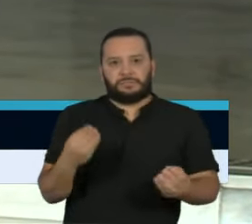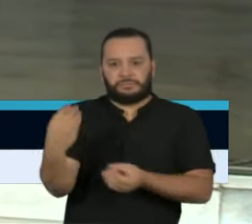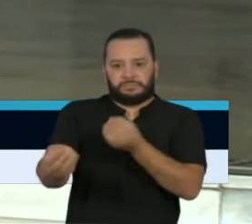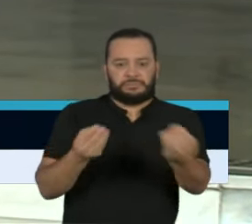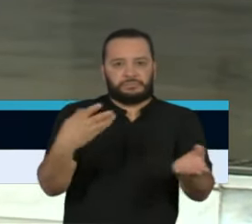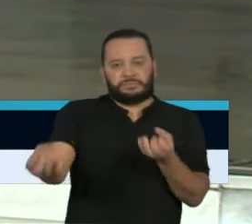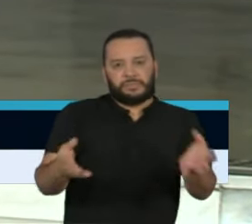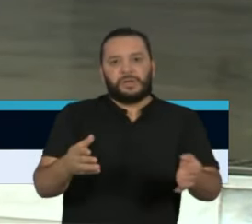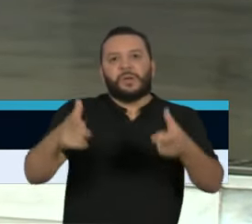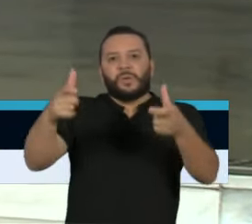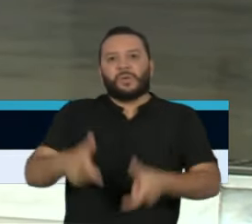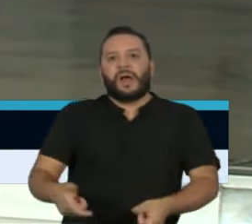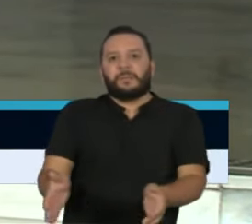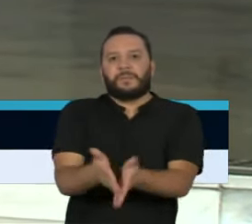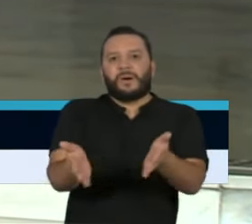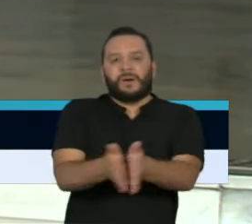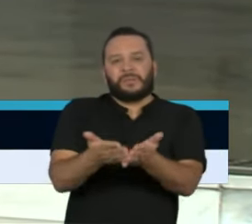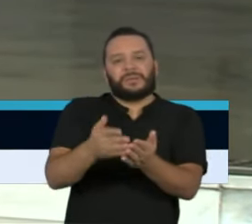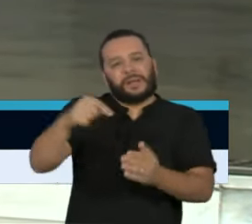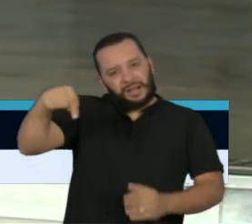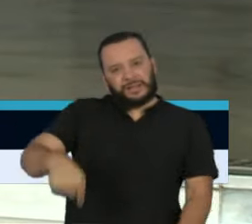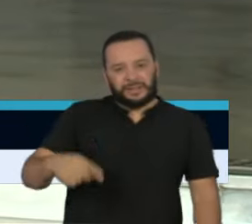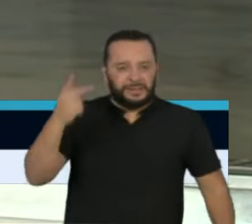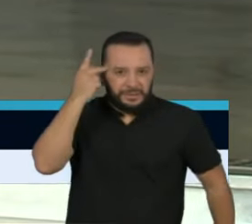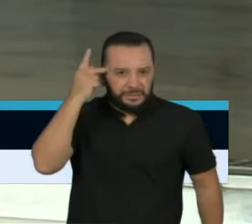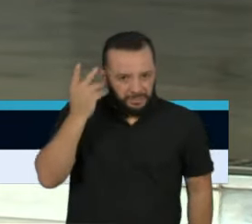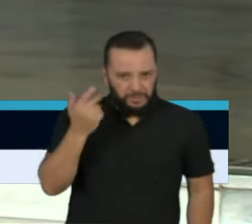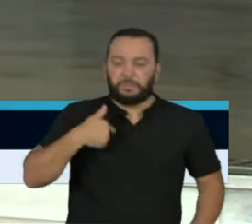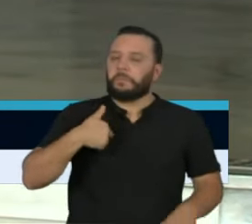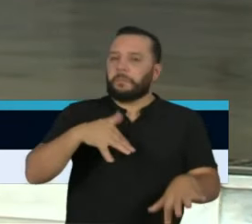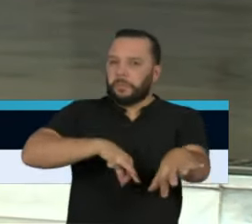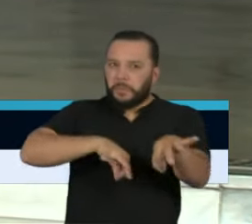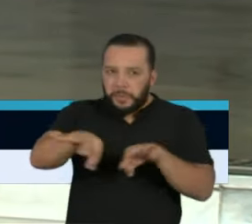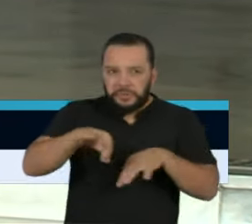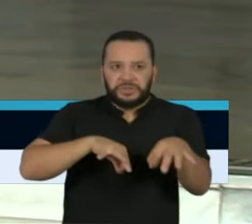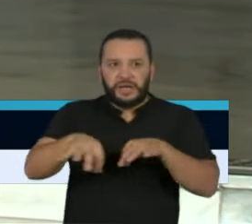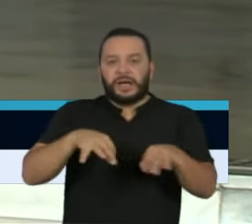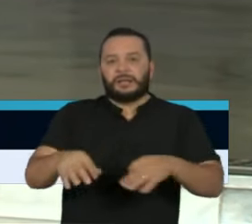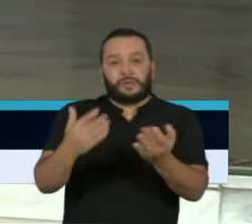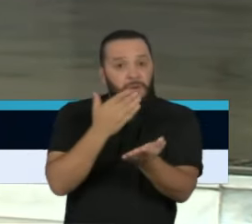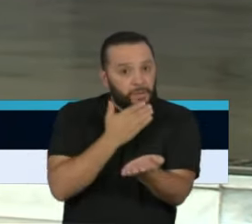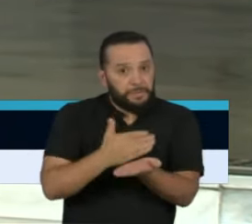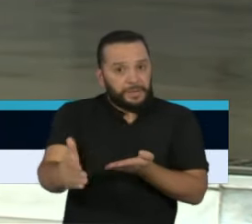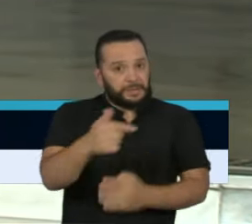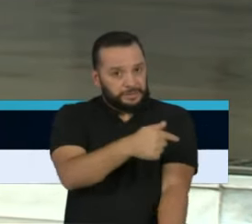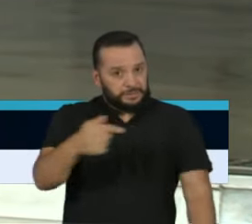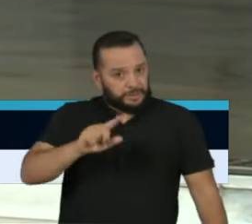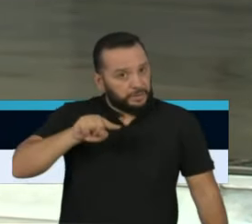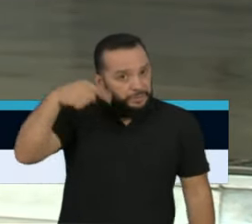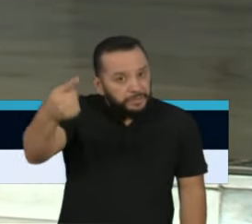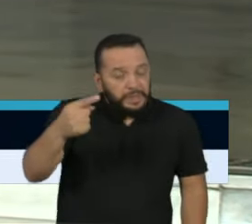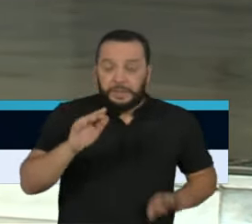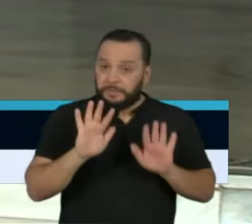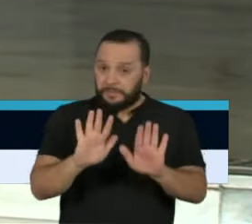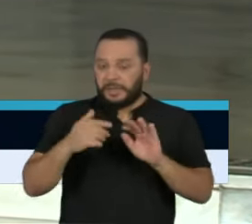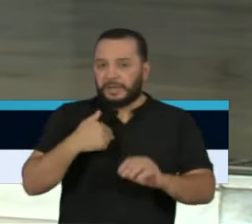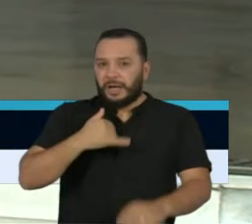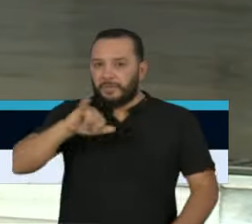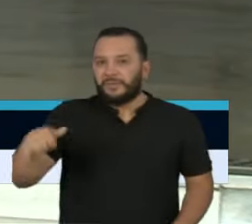cidade de São Paulo. Vamos, inclusive, lançar esse programa na semana que vem, mas aproveitando aqui essa questão